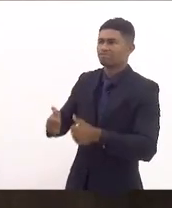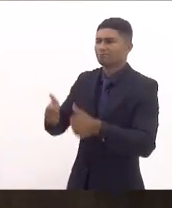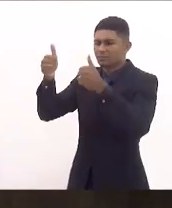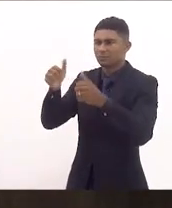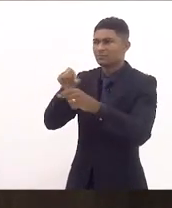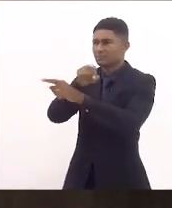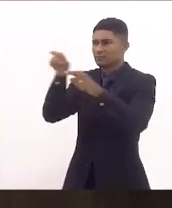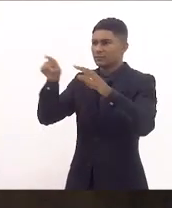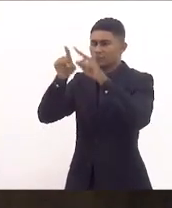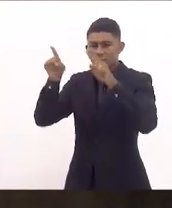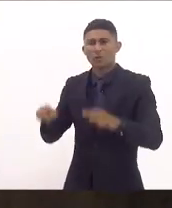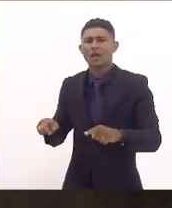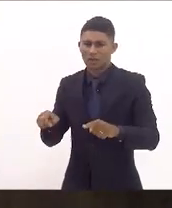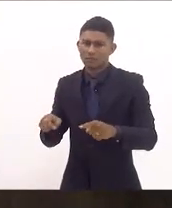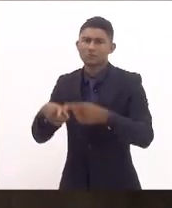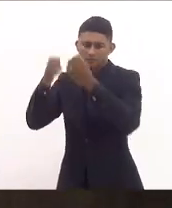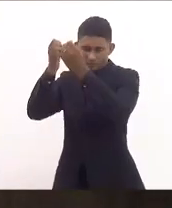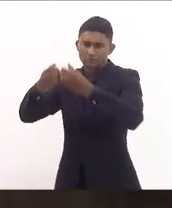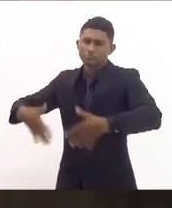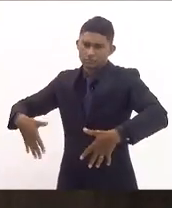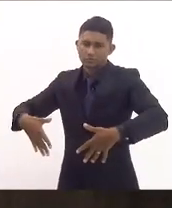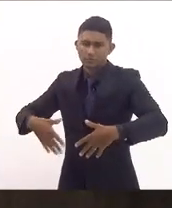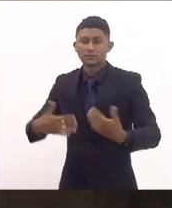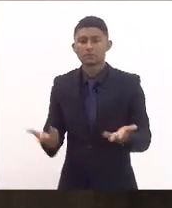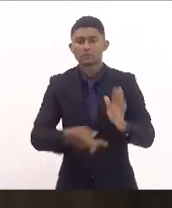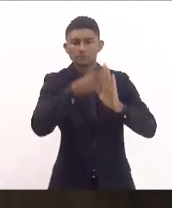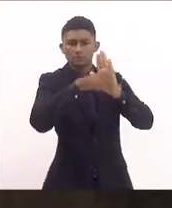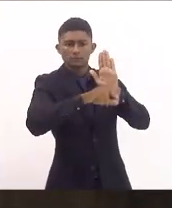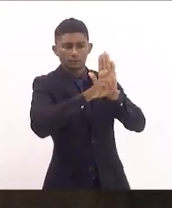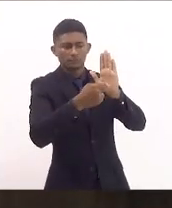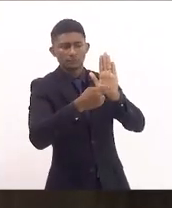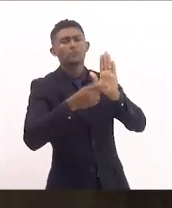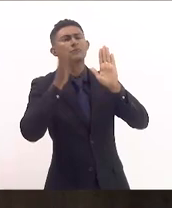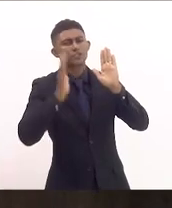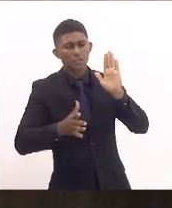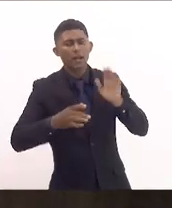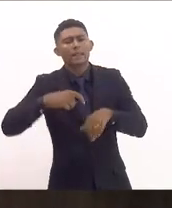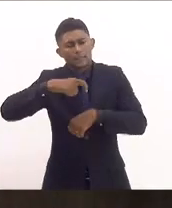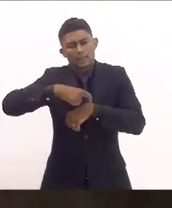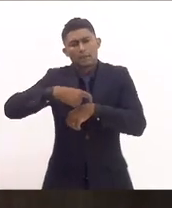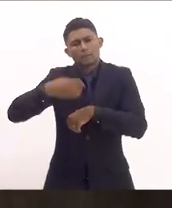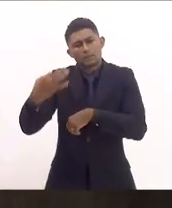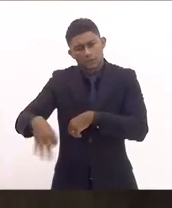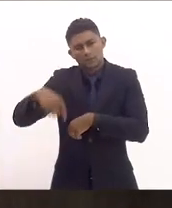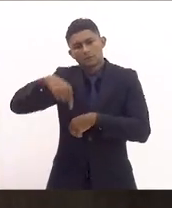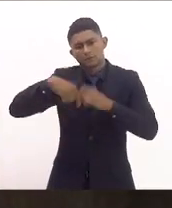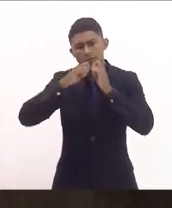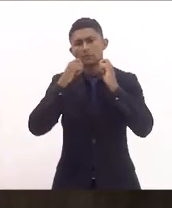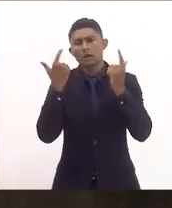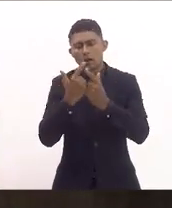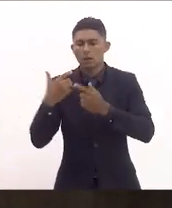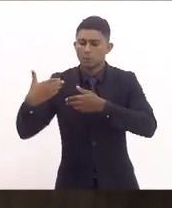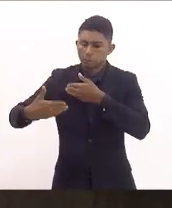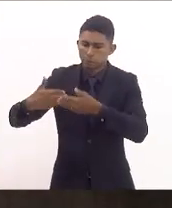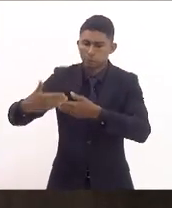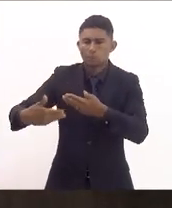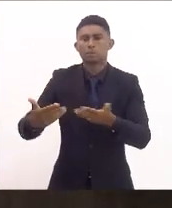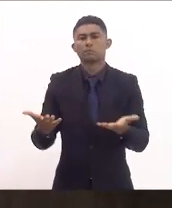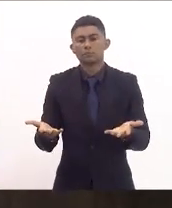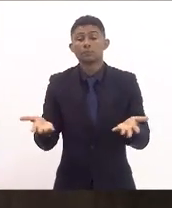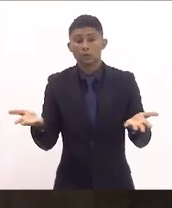com esses funcionários e o projeto ele já te vi já cumpriu o tempo regulamentar da casa né aonde hoje